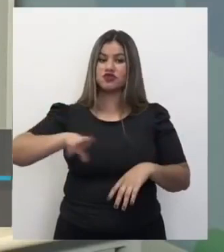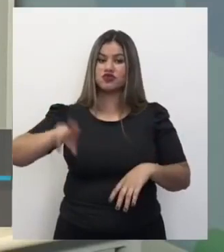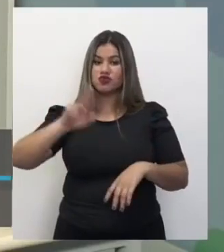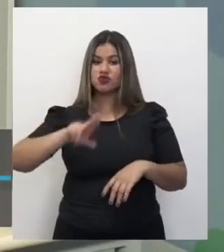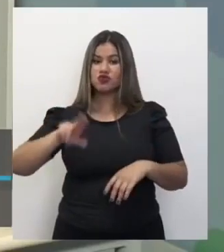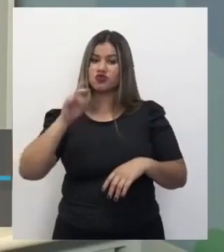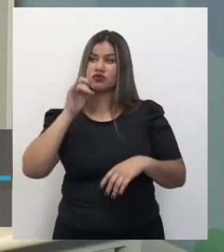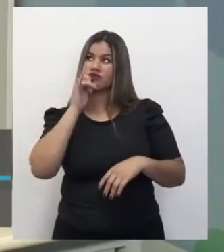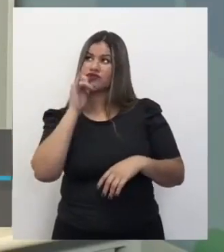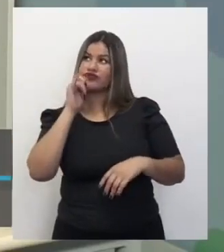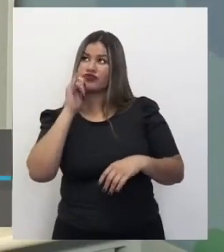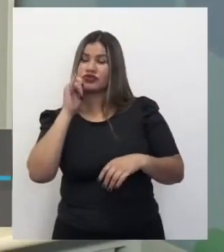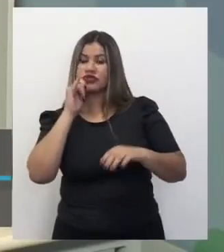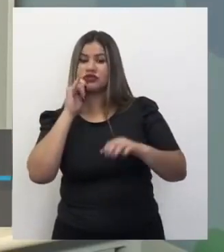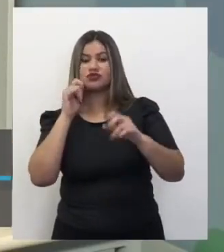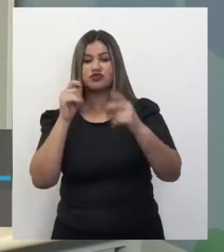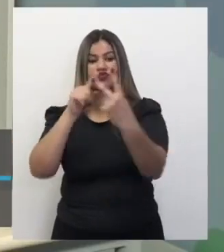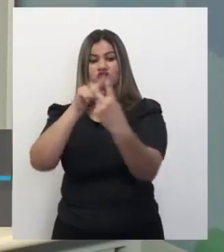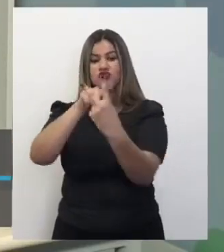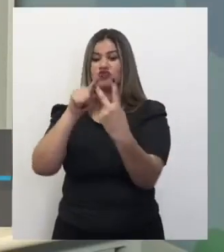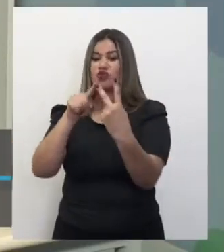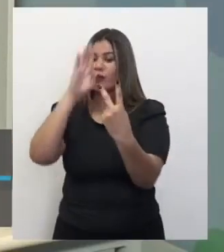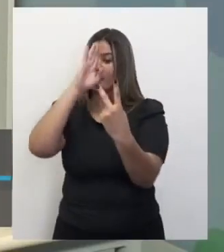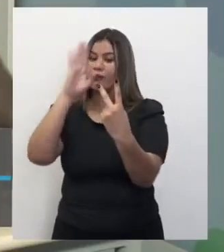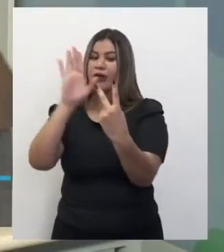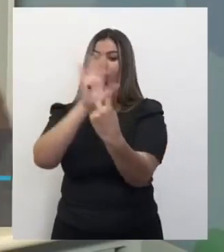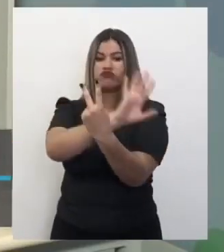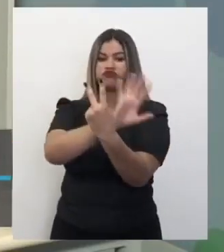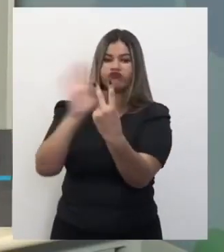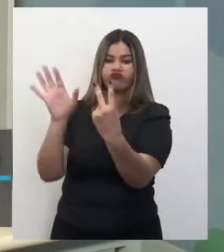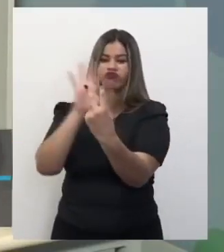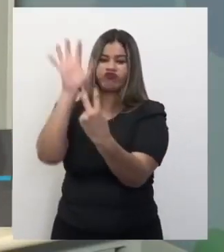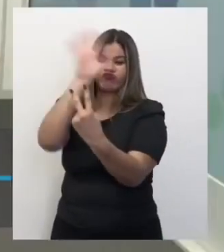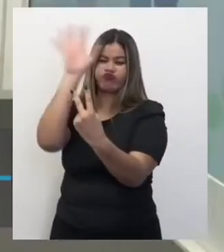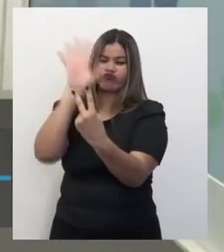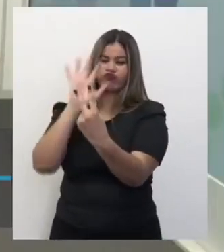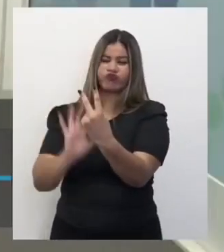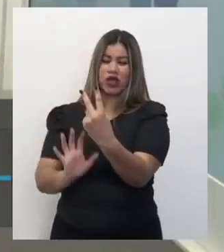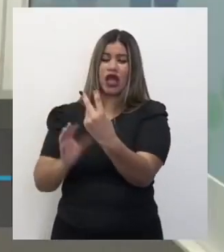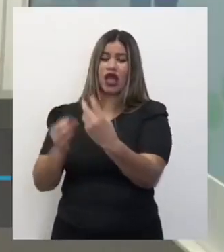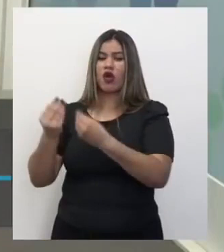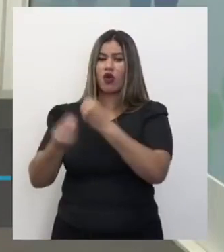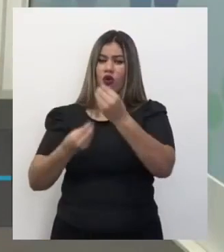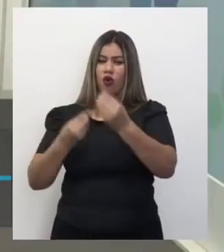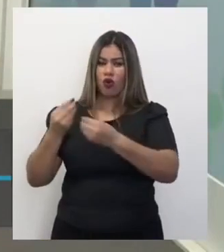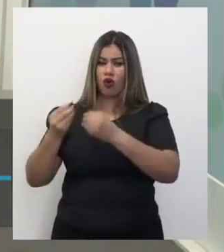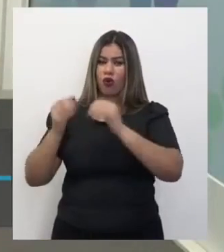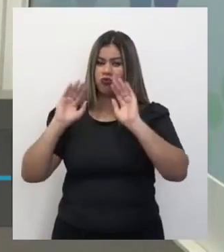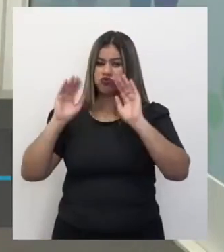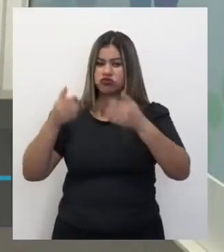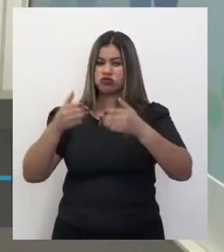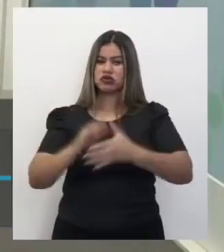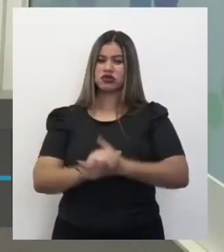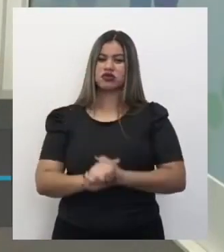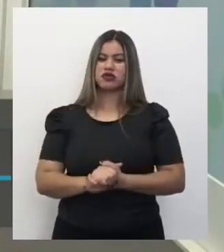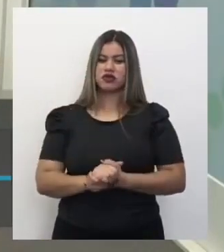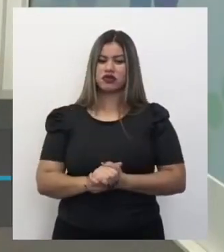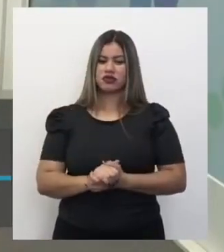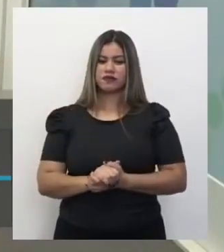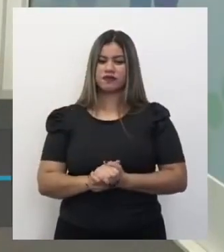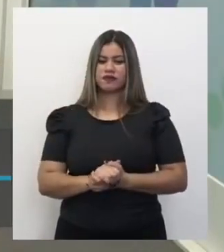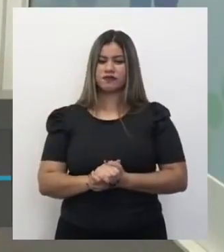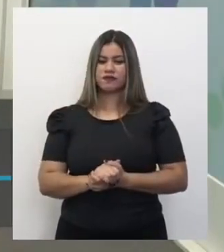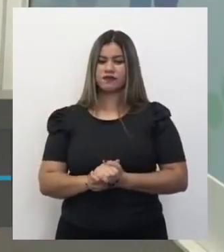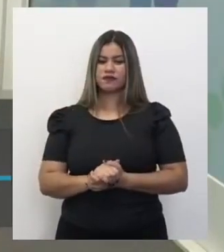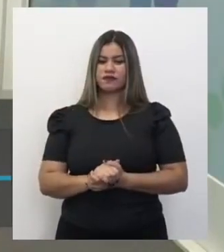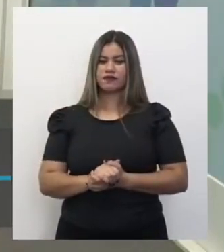gente quer chamar muito a atenção de uma imagem. A gente já coloca nesse ponto. Você põe no meio para chamar a atenção? Não no meio, nas laterais.